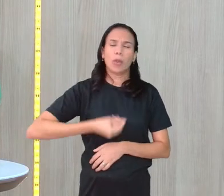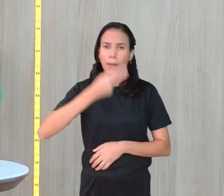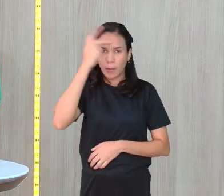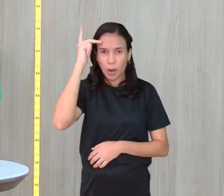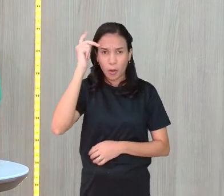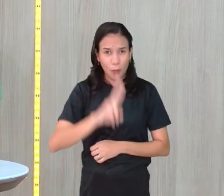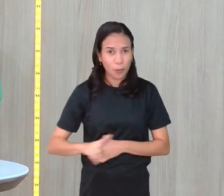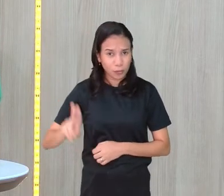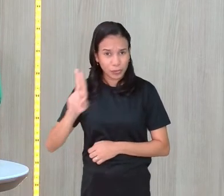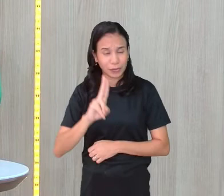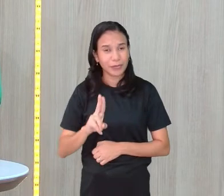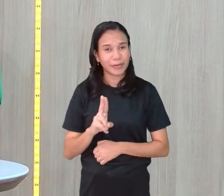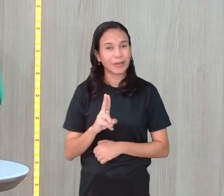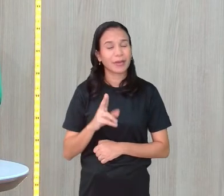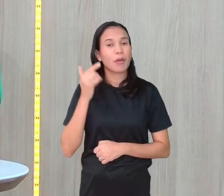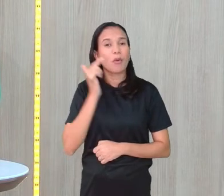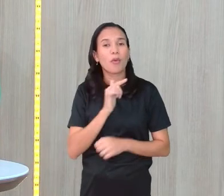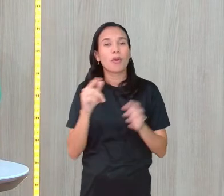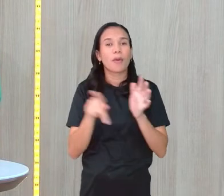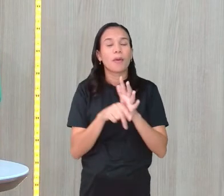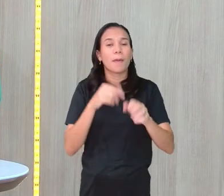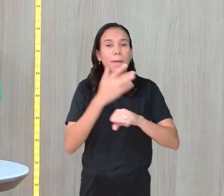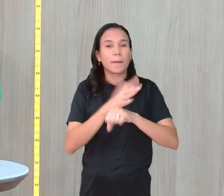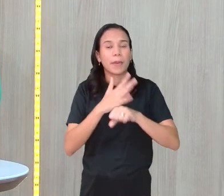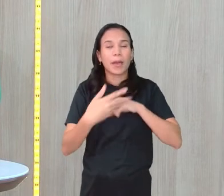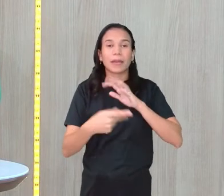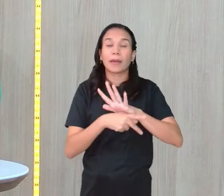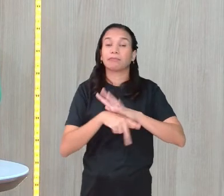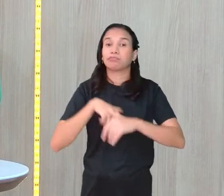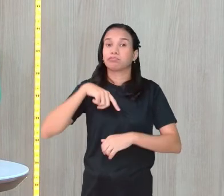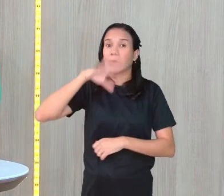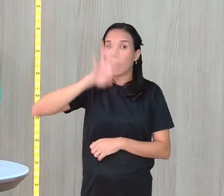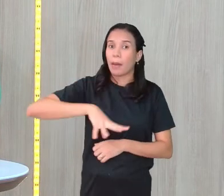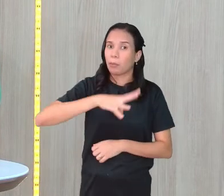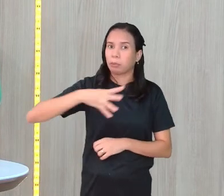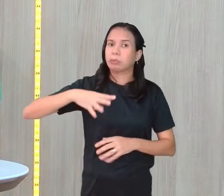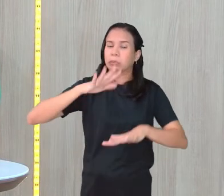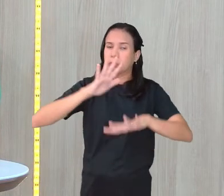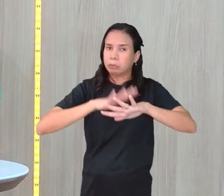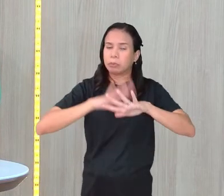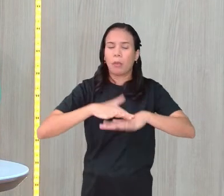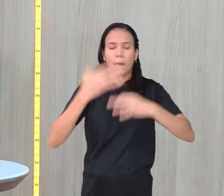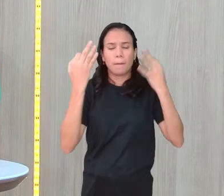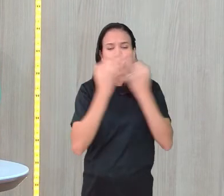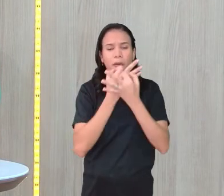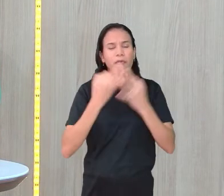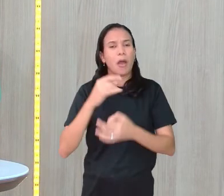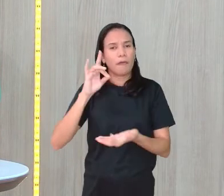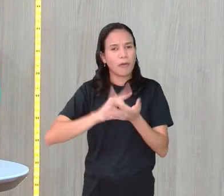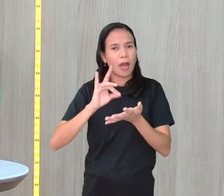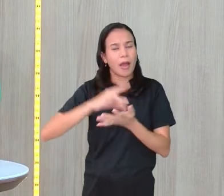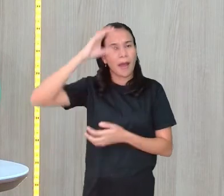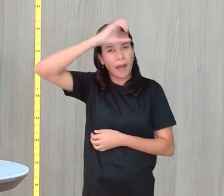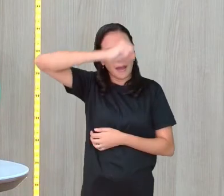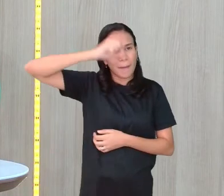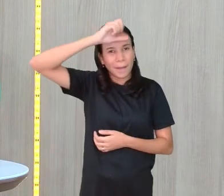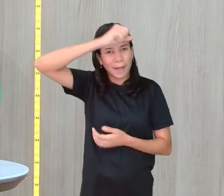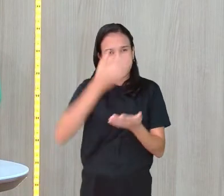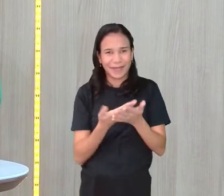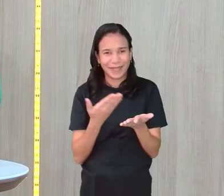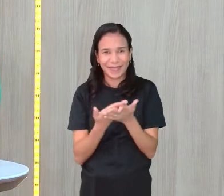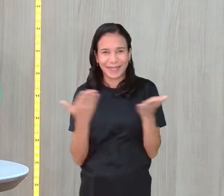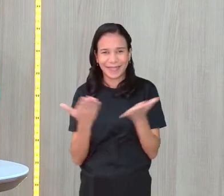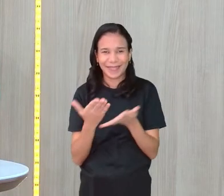vai usar a tabuada. E se você consegue fazer a tabuada, é perfeito. É porque você realmente aprendeu a aula de hoje,